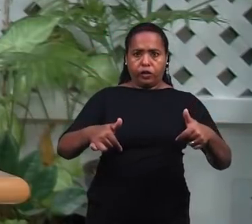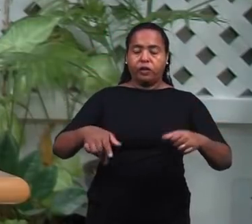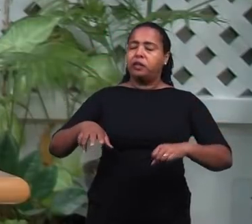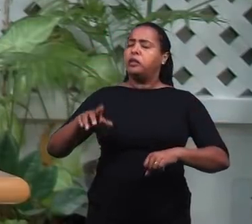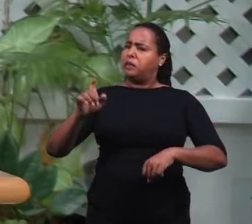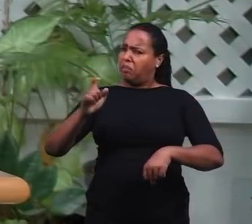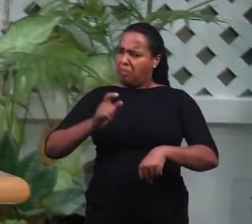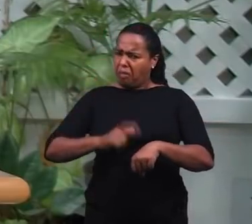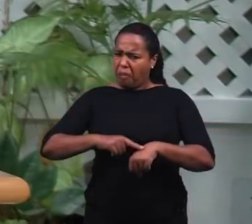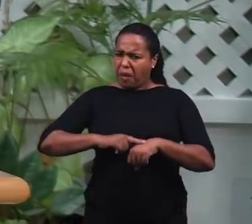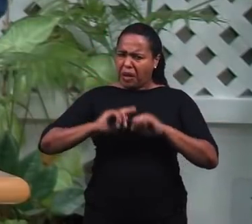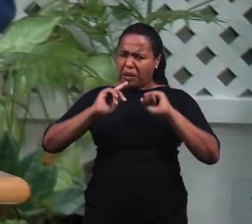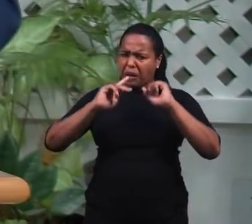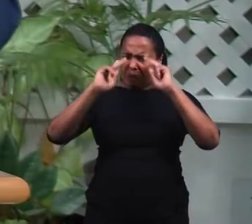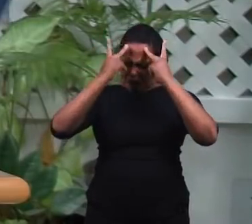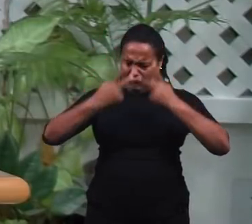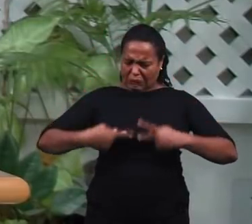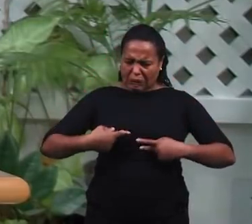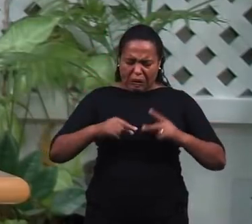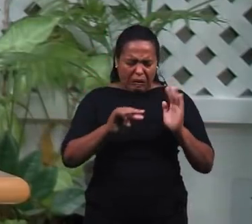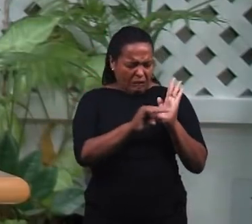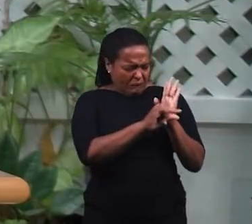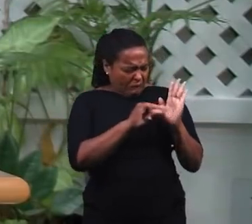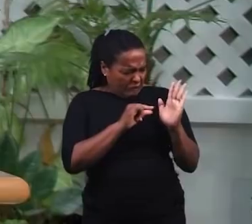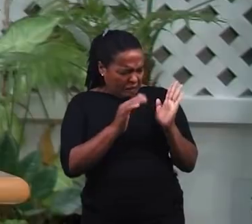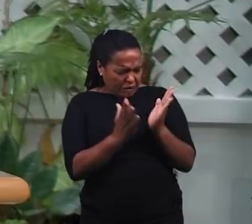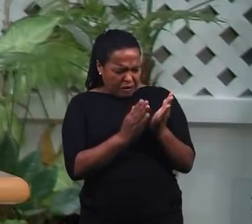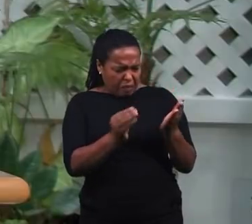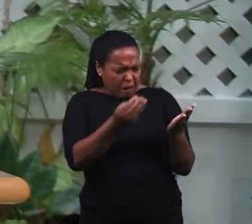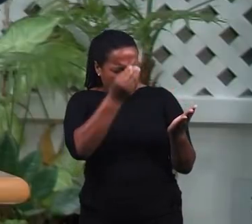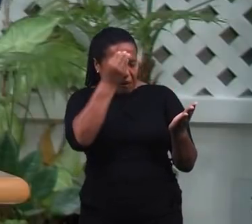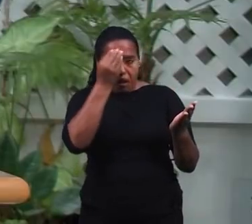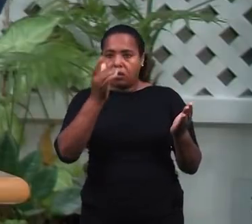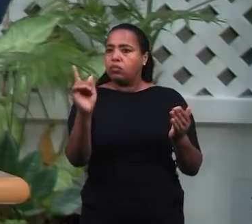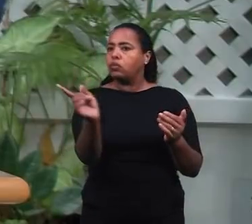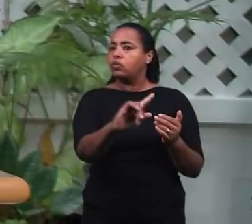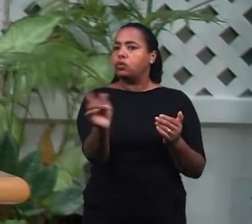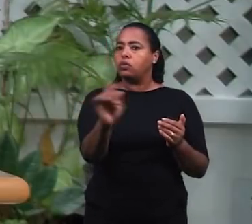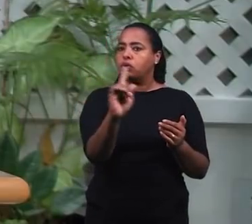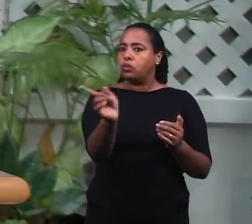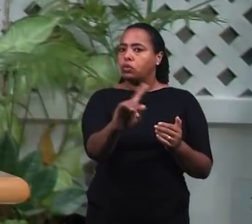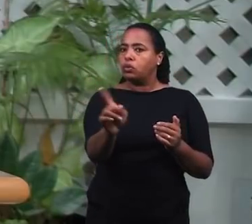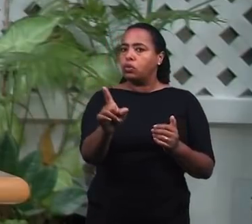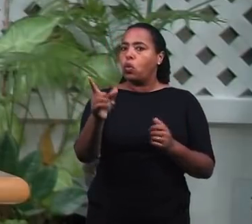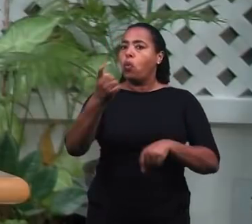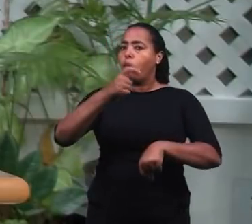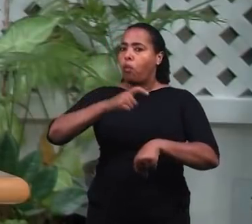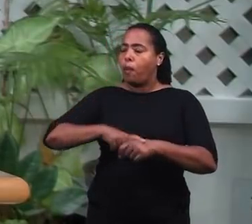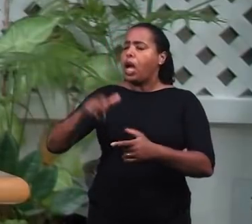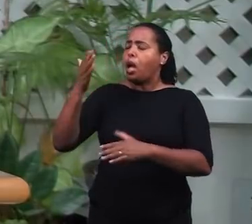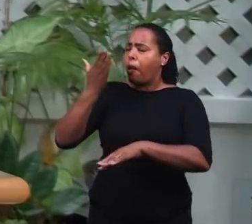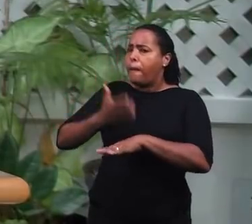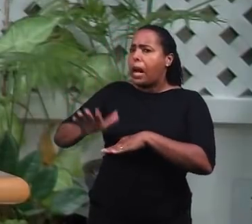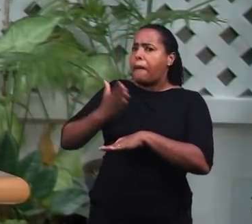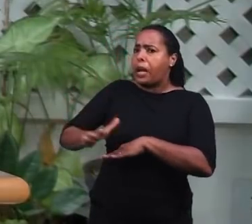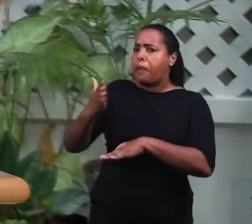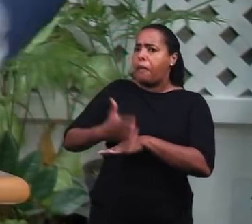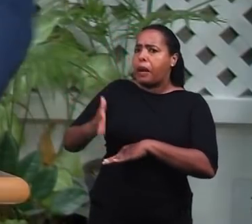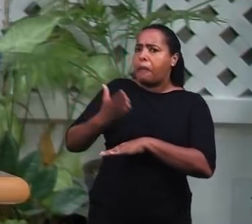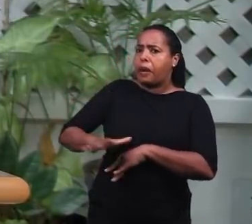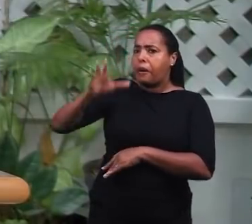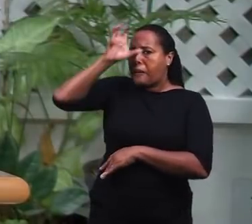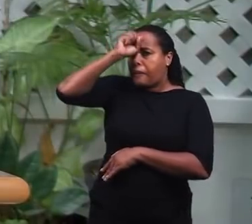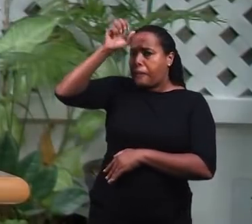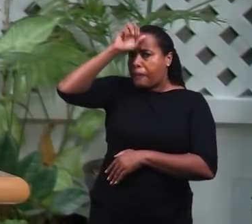decora um versículo da Bíblia. Não, quando o homem põe em prática aquilo que ele está aprendendo na palavra de